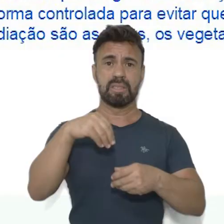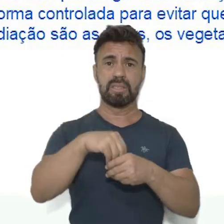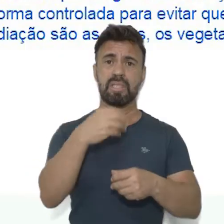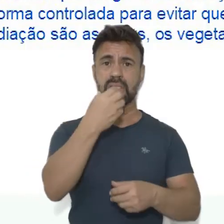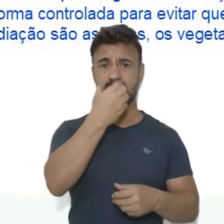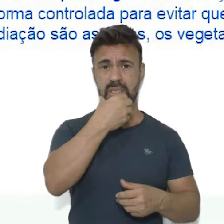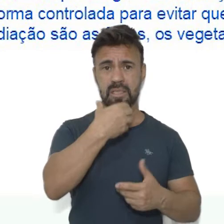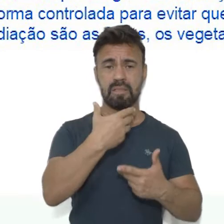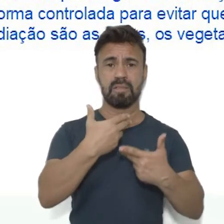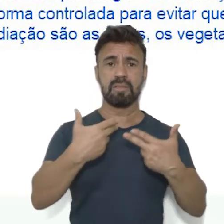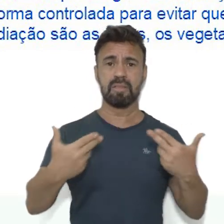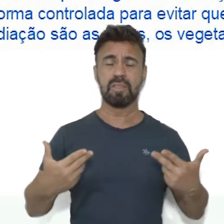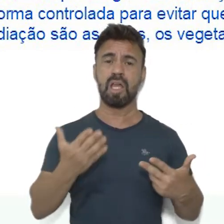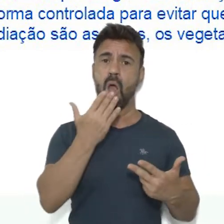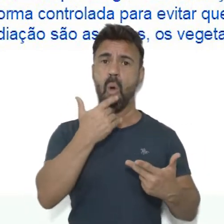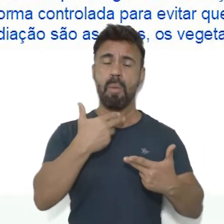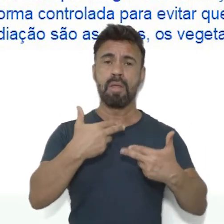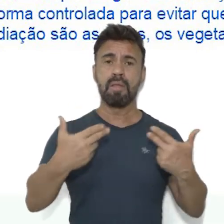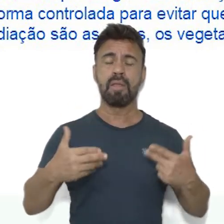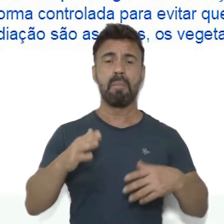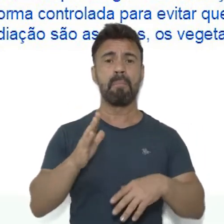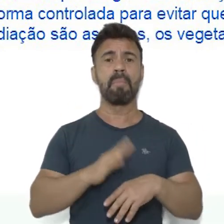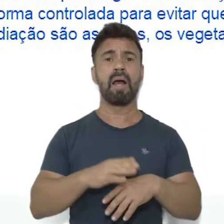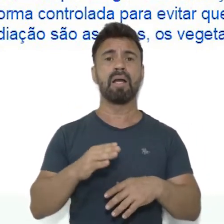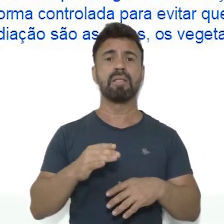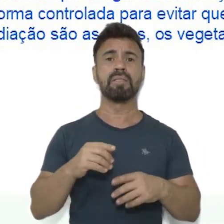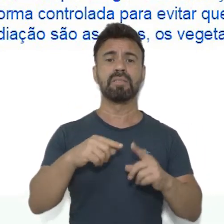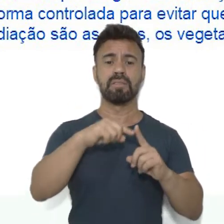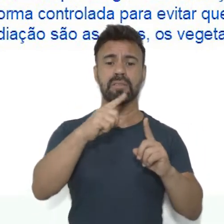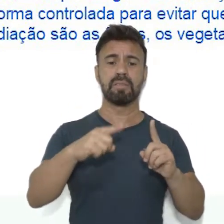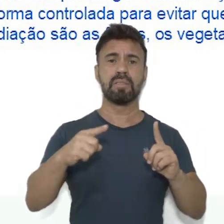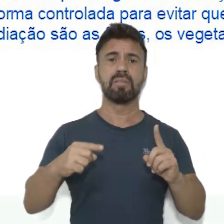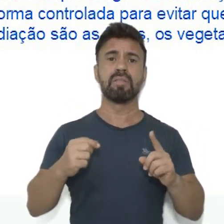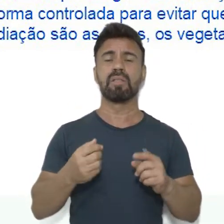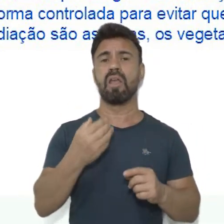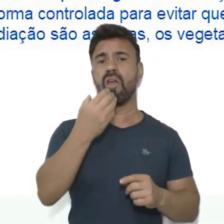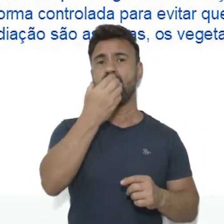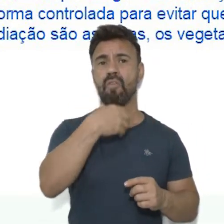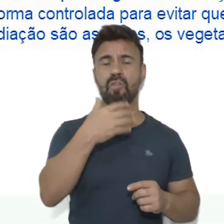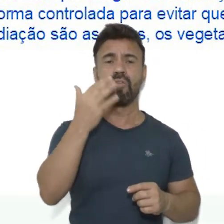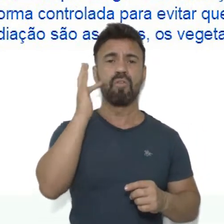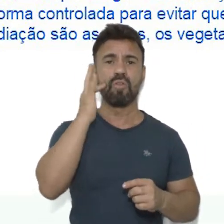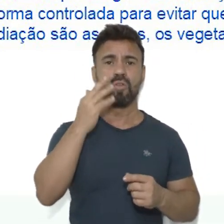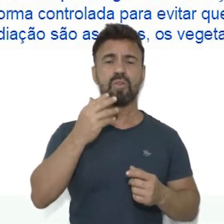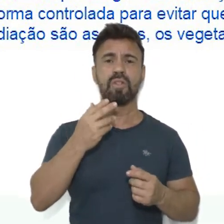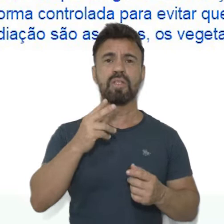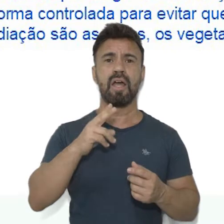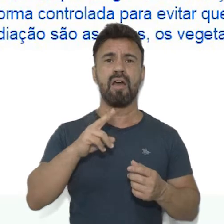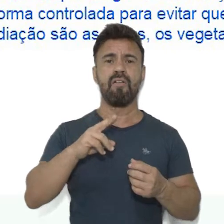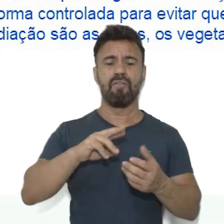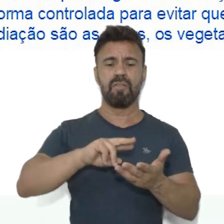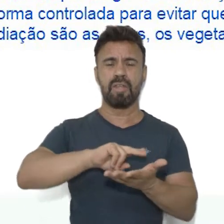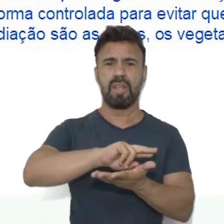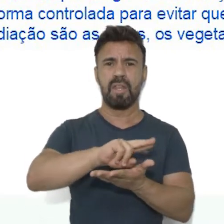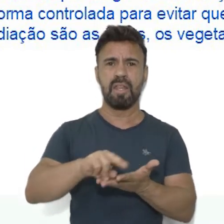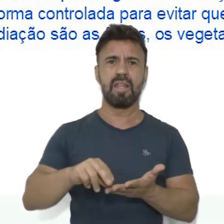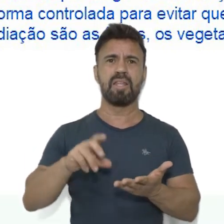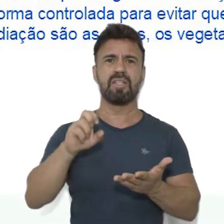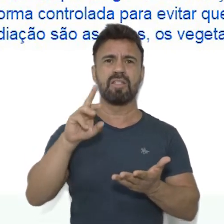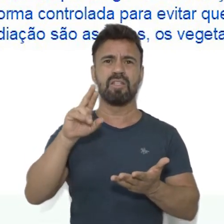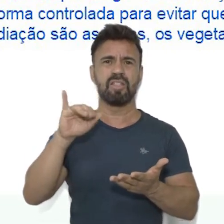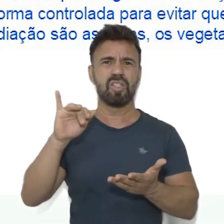os alimentos que são mais submetidos a esse tipo de processo são frutas, vegetais,